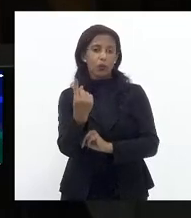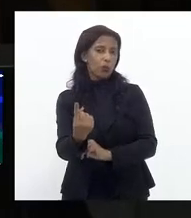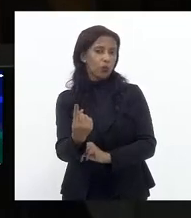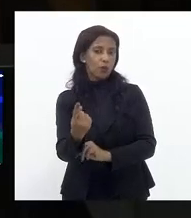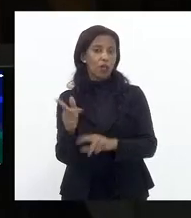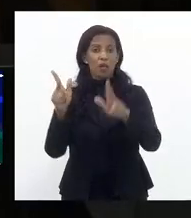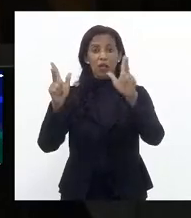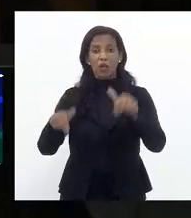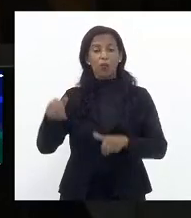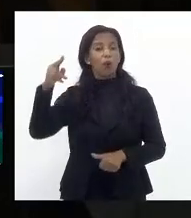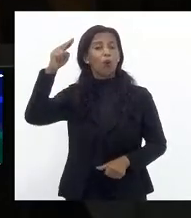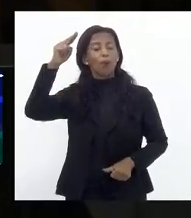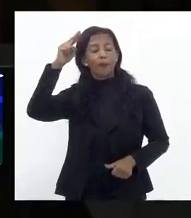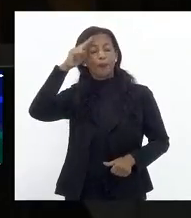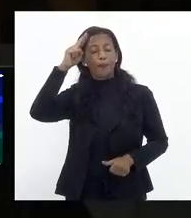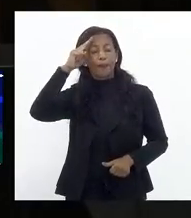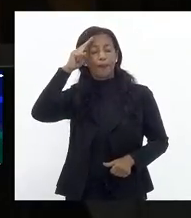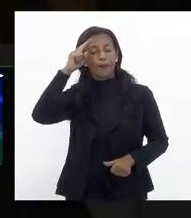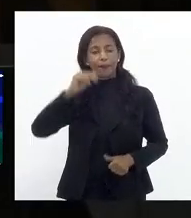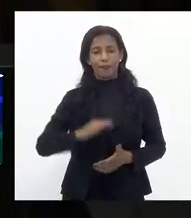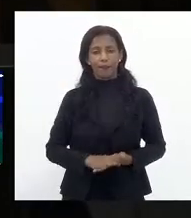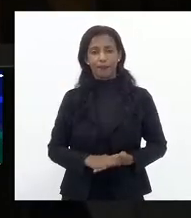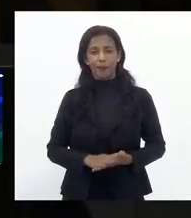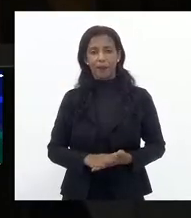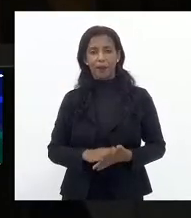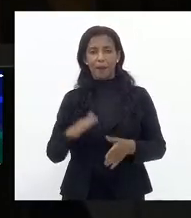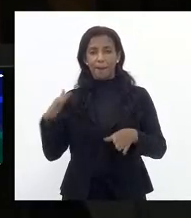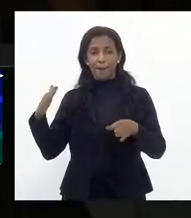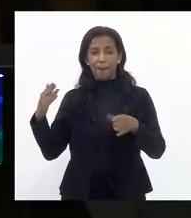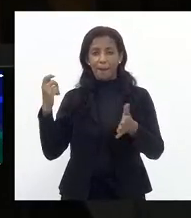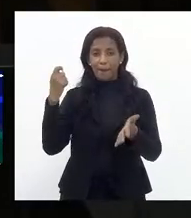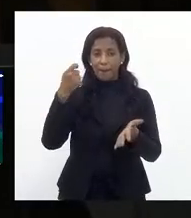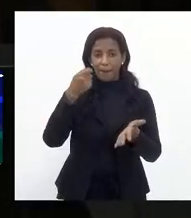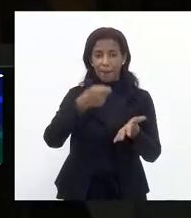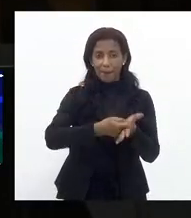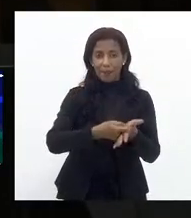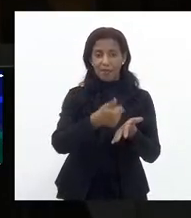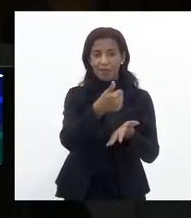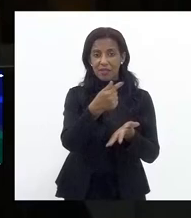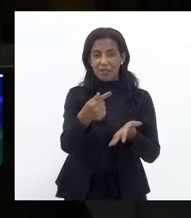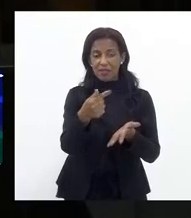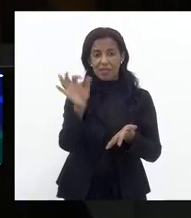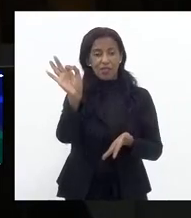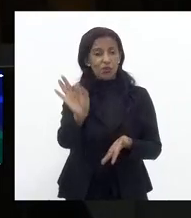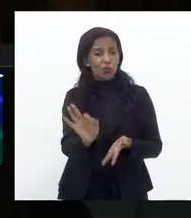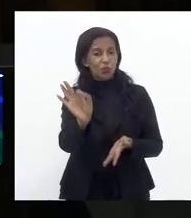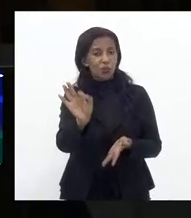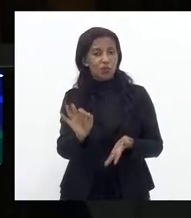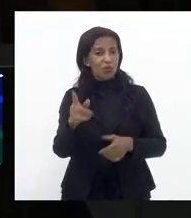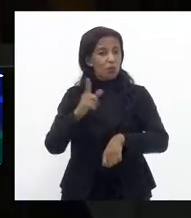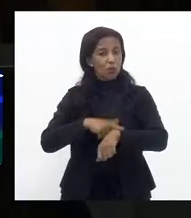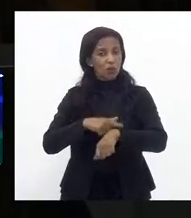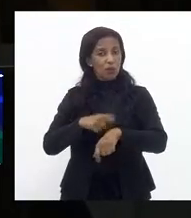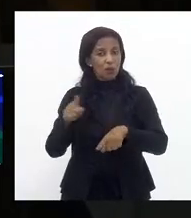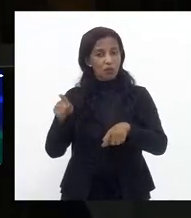para os militares. Pedágio, essa regra de transição, é 17% do tempo.